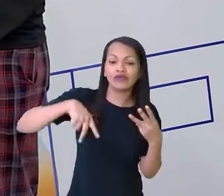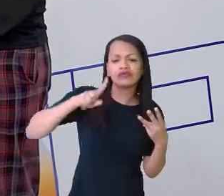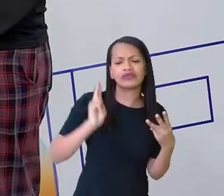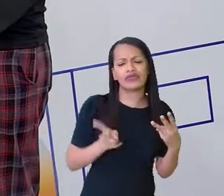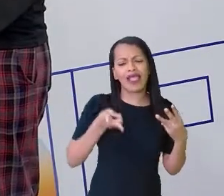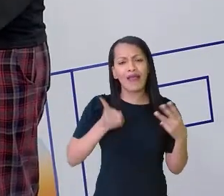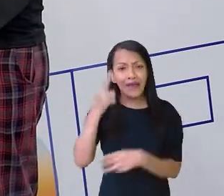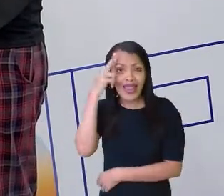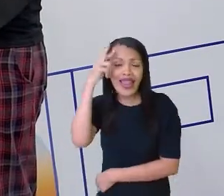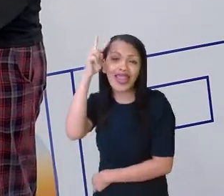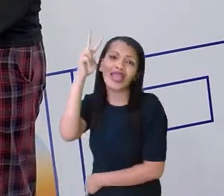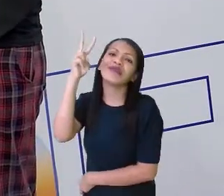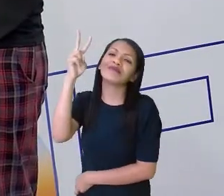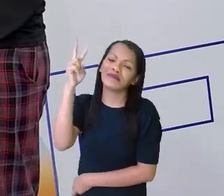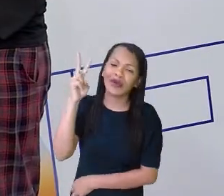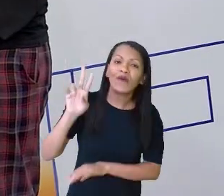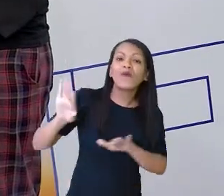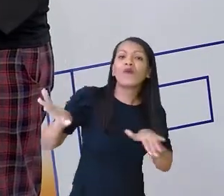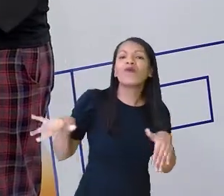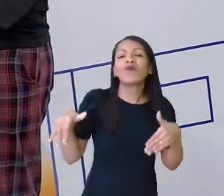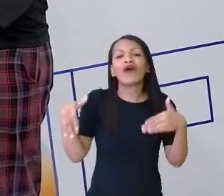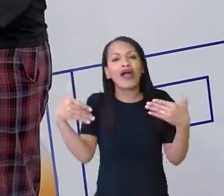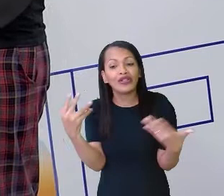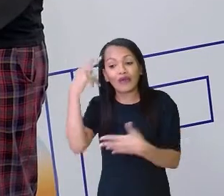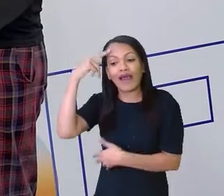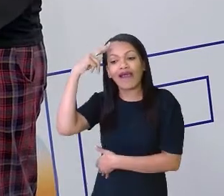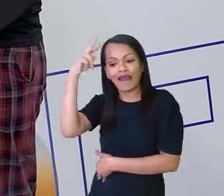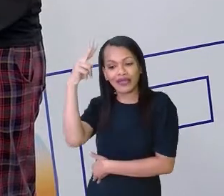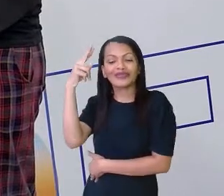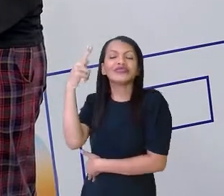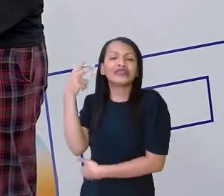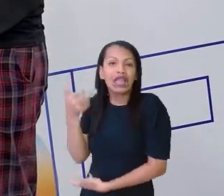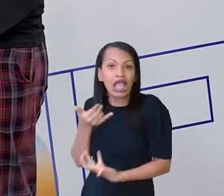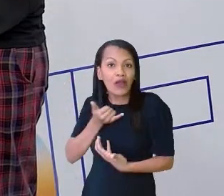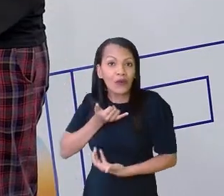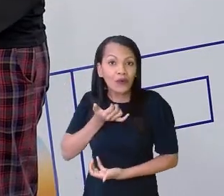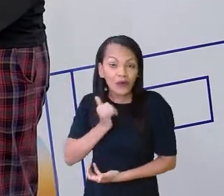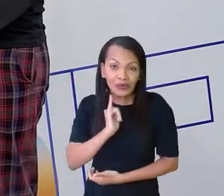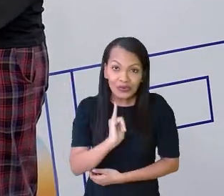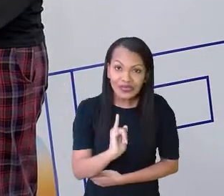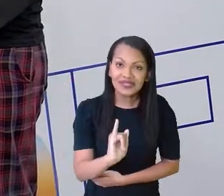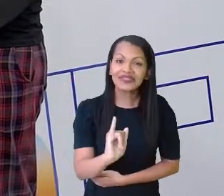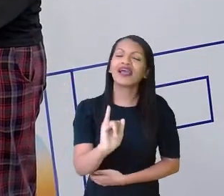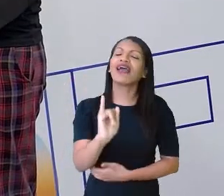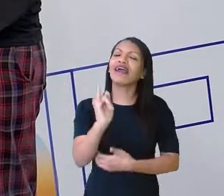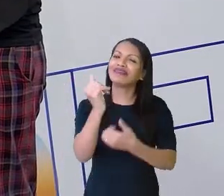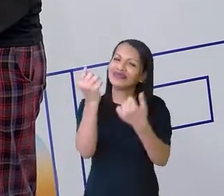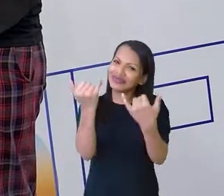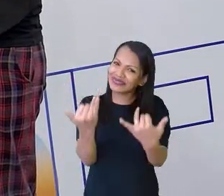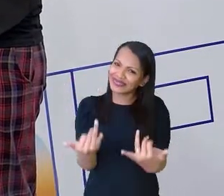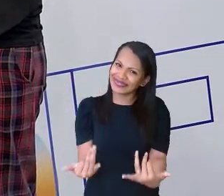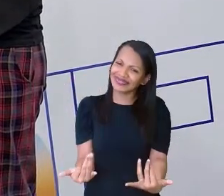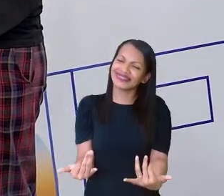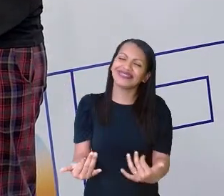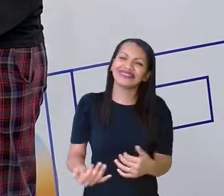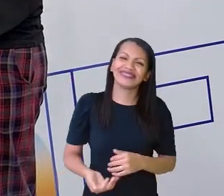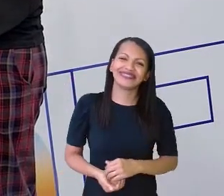vou lembrar, quando uma história eu quiser contar.